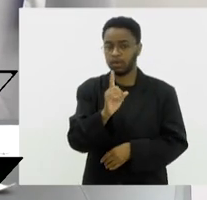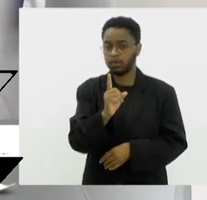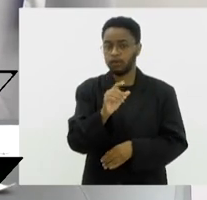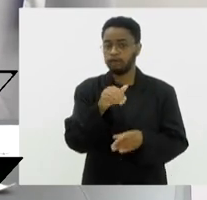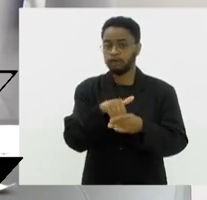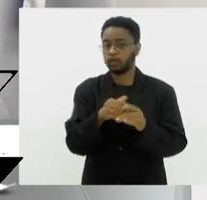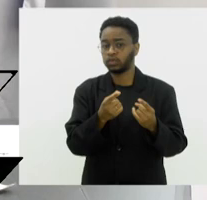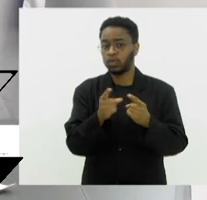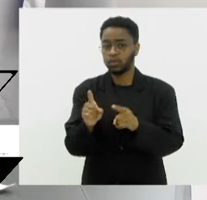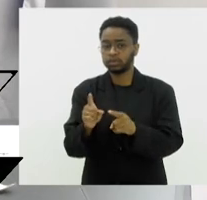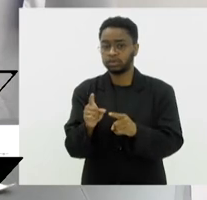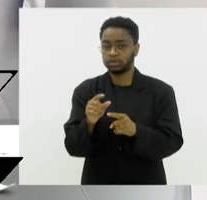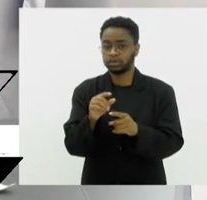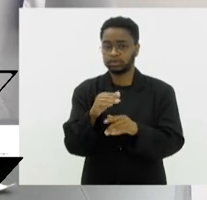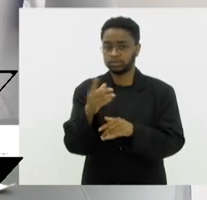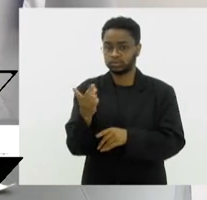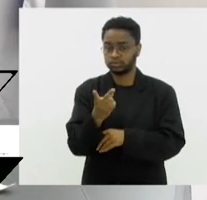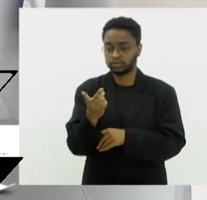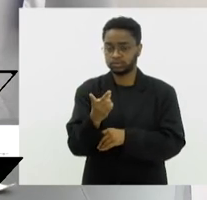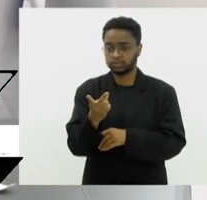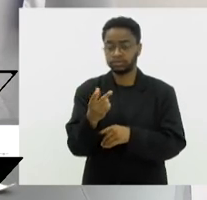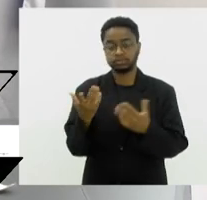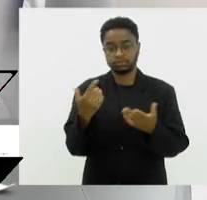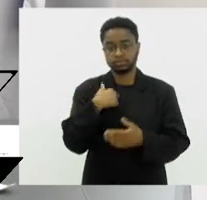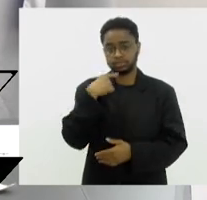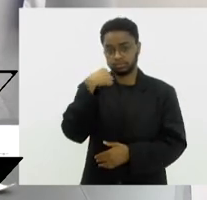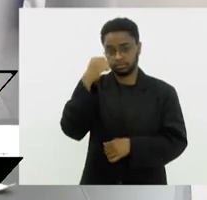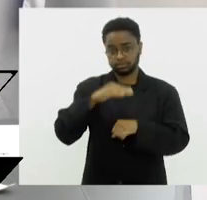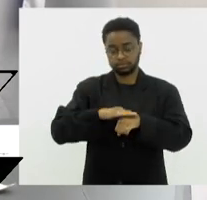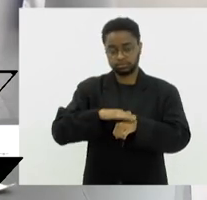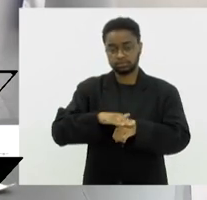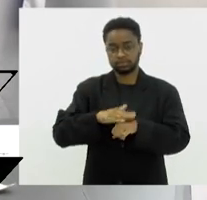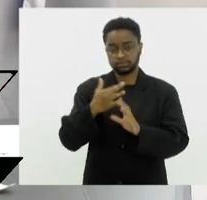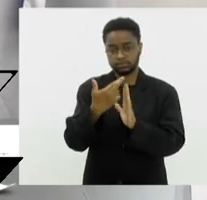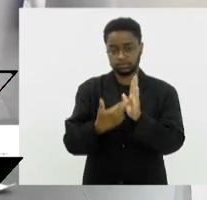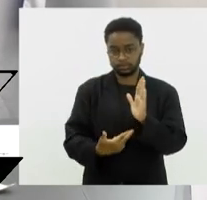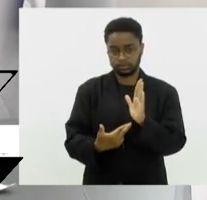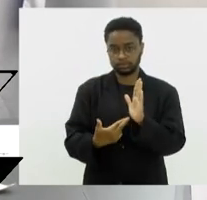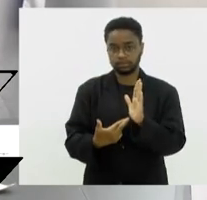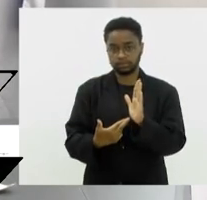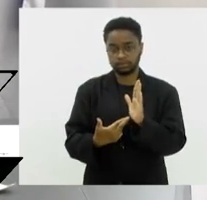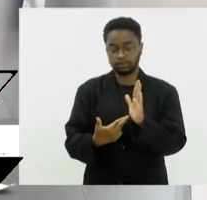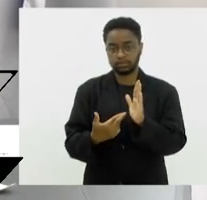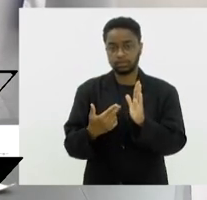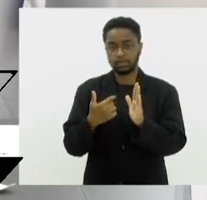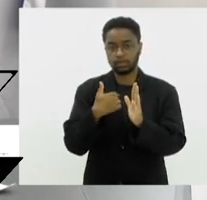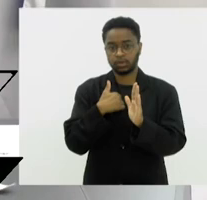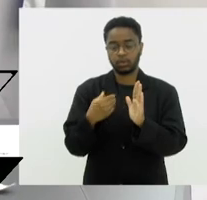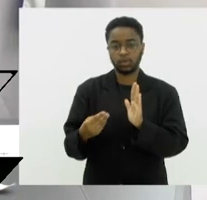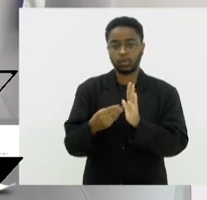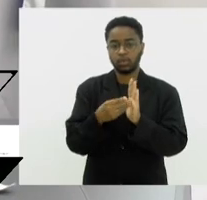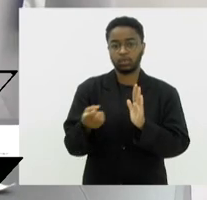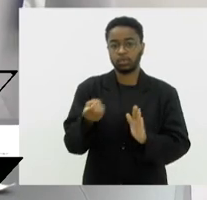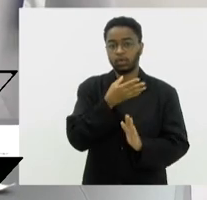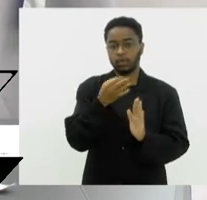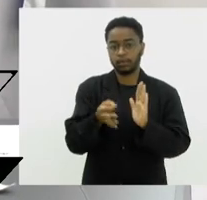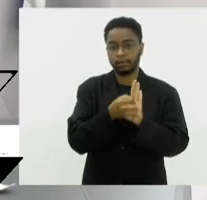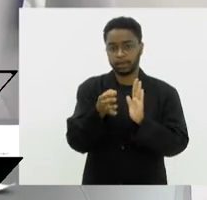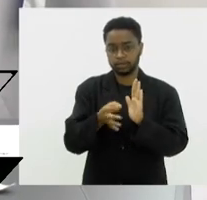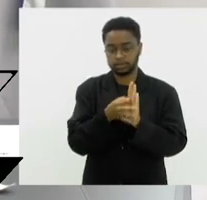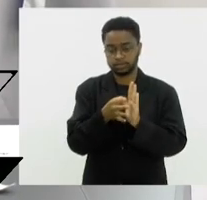contrário a todas. Ah, tá. Então eu vou me designar, chamo os trabalhos à ordem, vou me designar relator e passo a dar um novo parecer, que